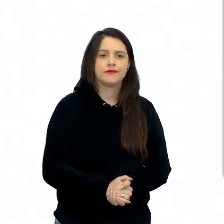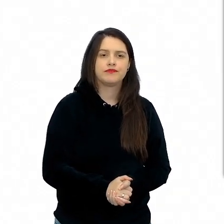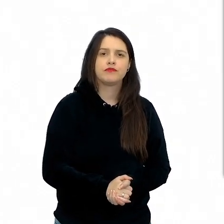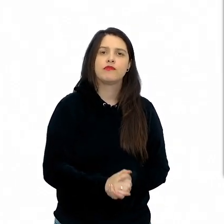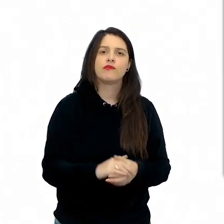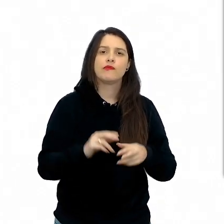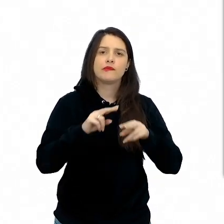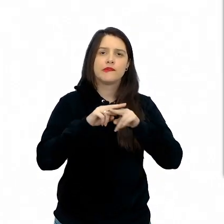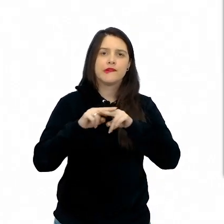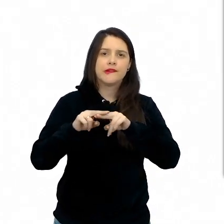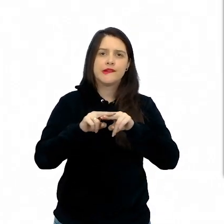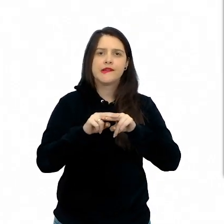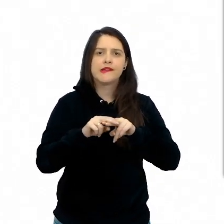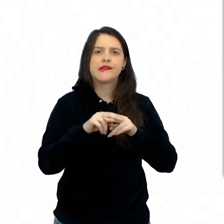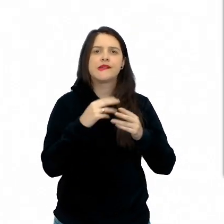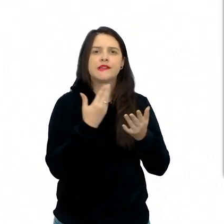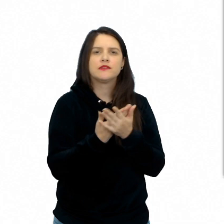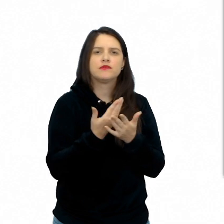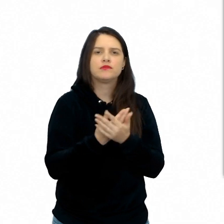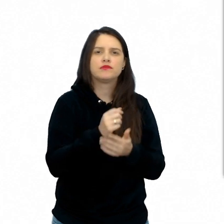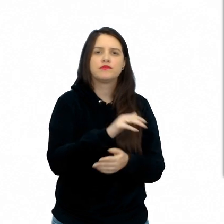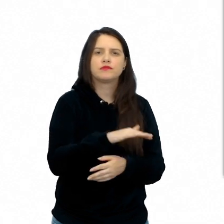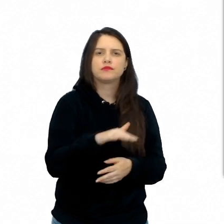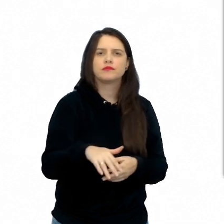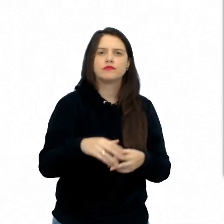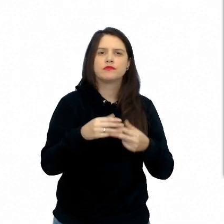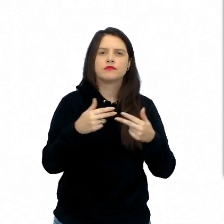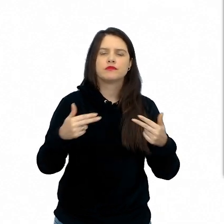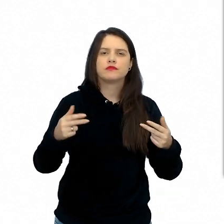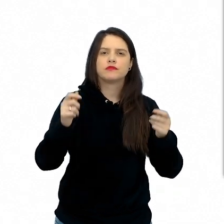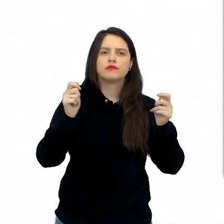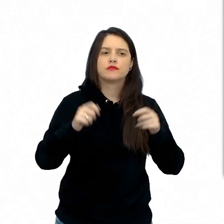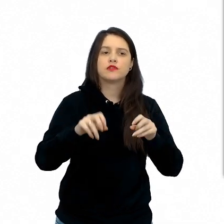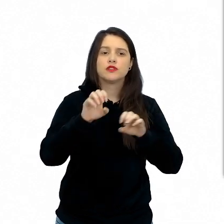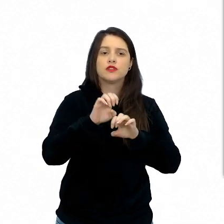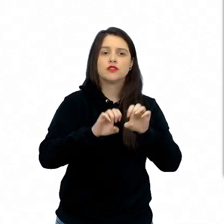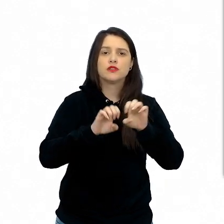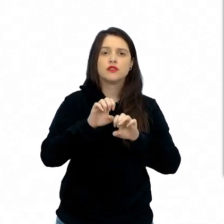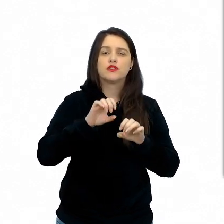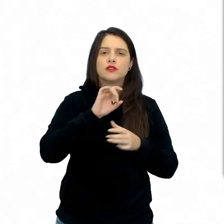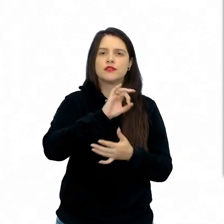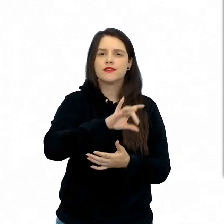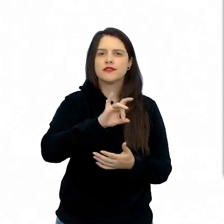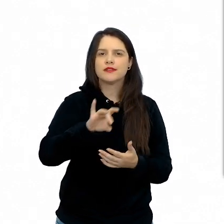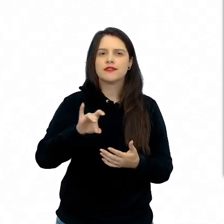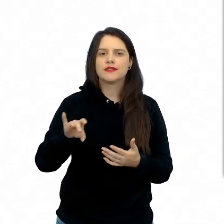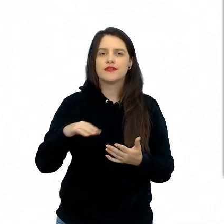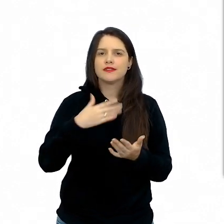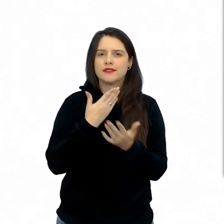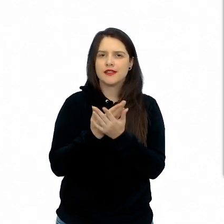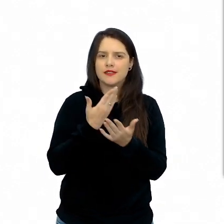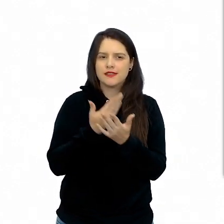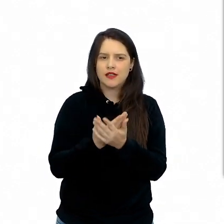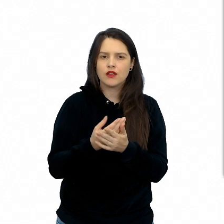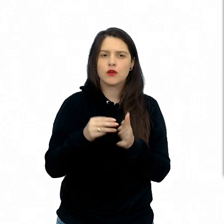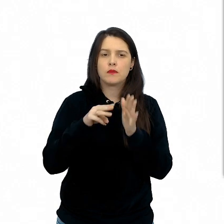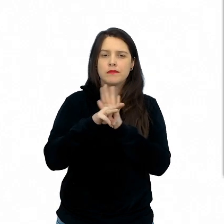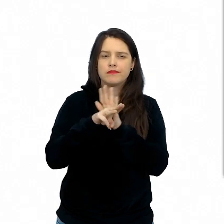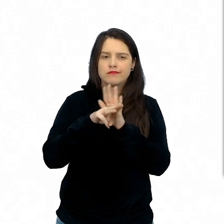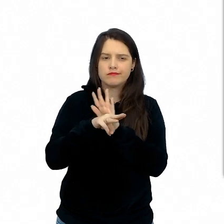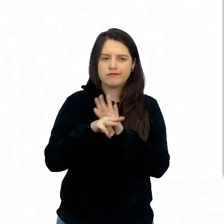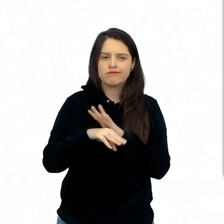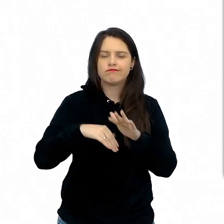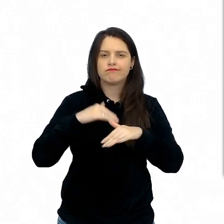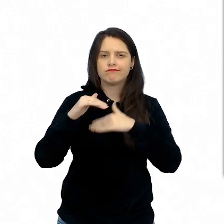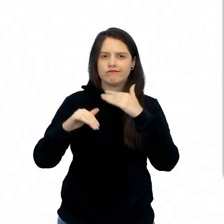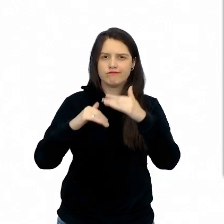Ressaltamos a importância de nos apropriarmos da estrutura didático-metodológica das aulas do material Aprender